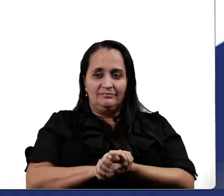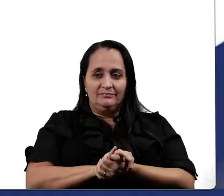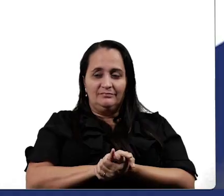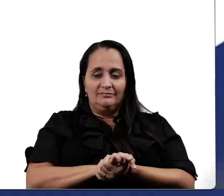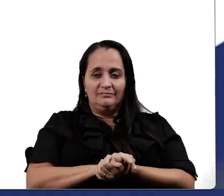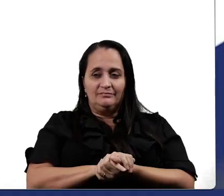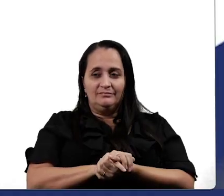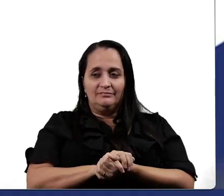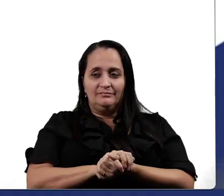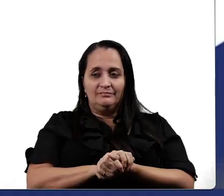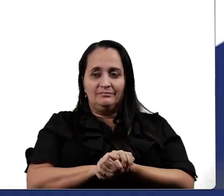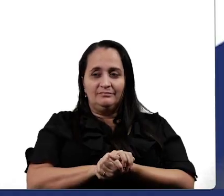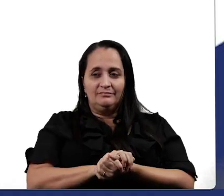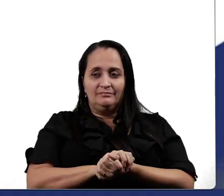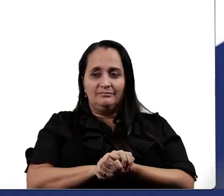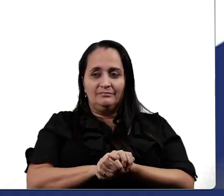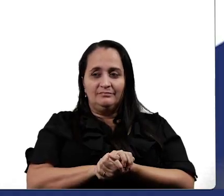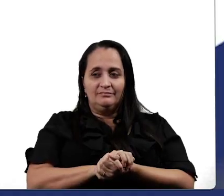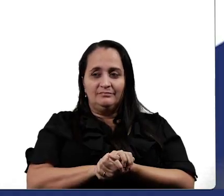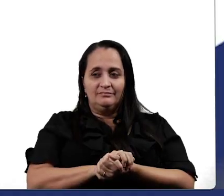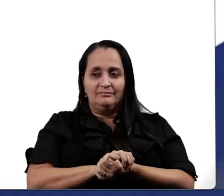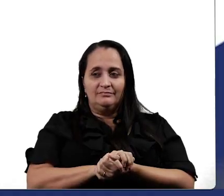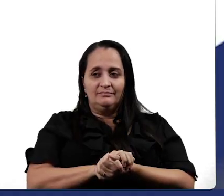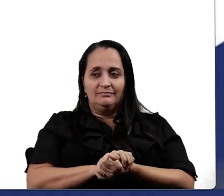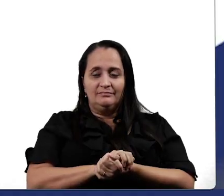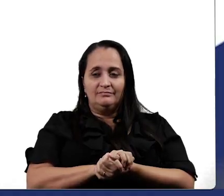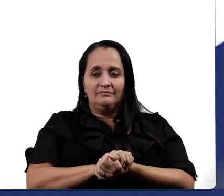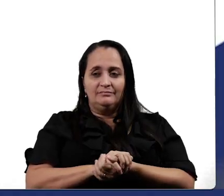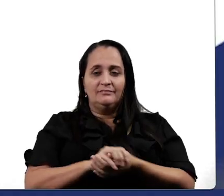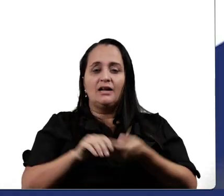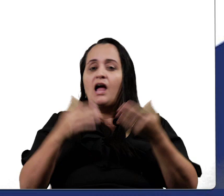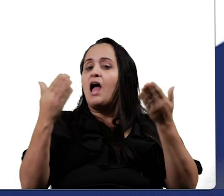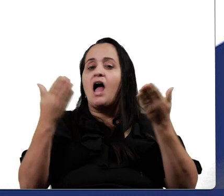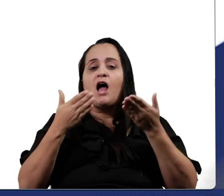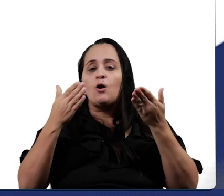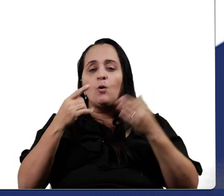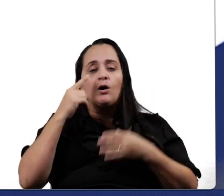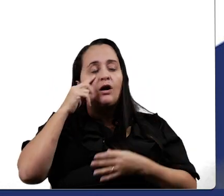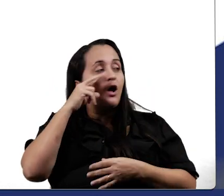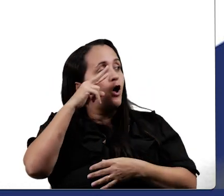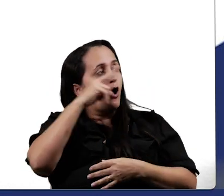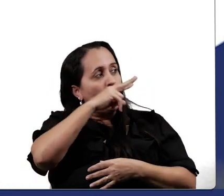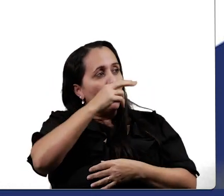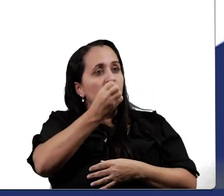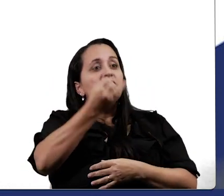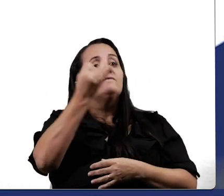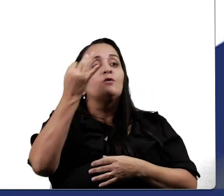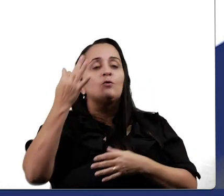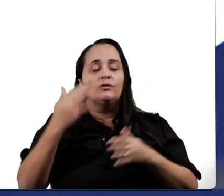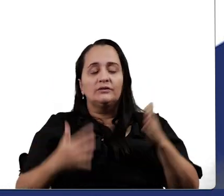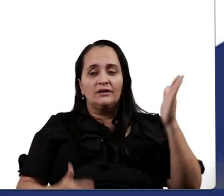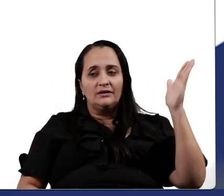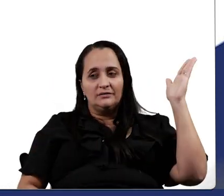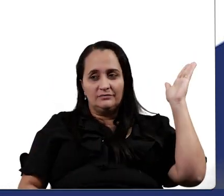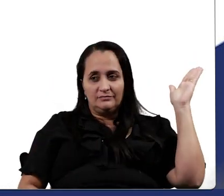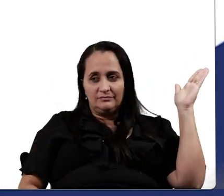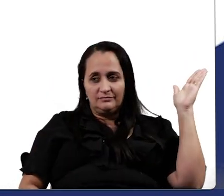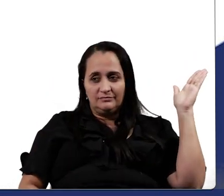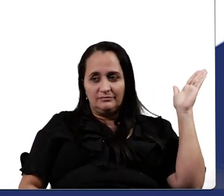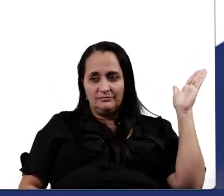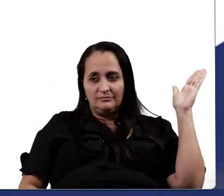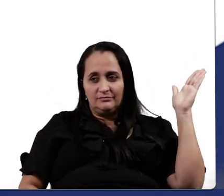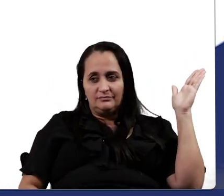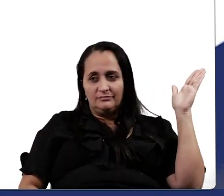30 vamos contar olha aqui também na na tela 1 2